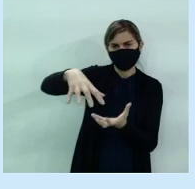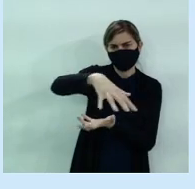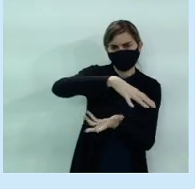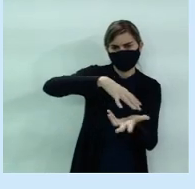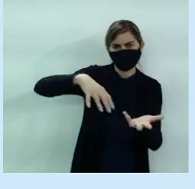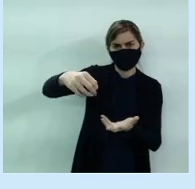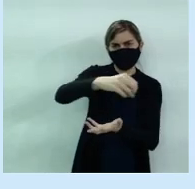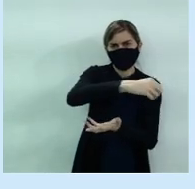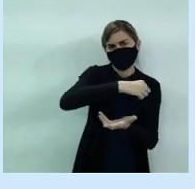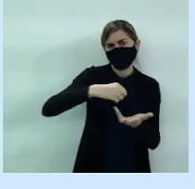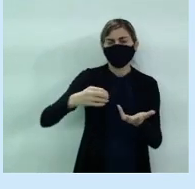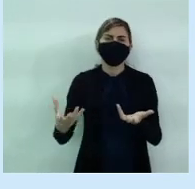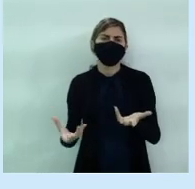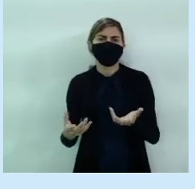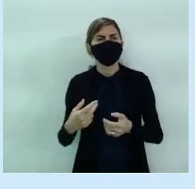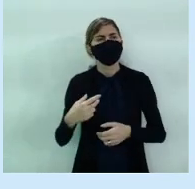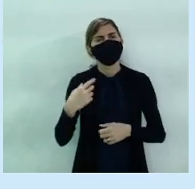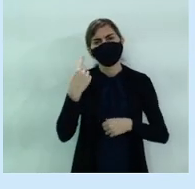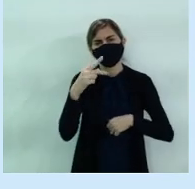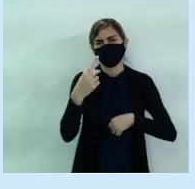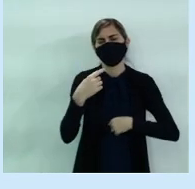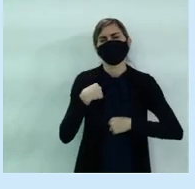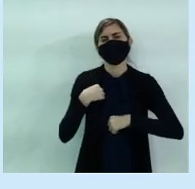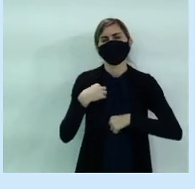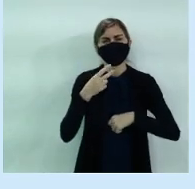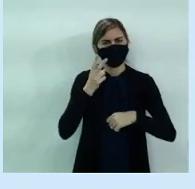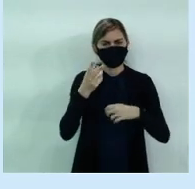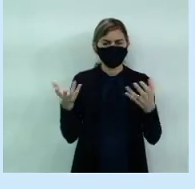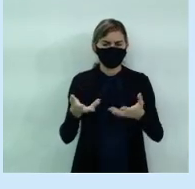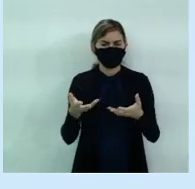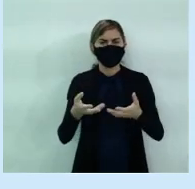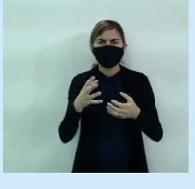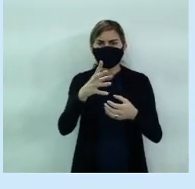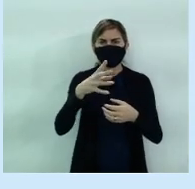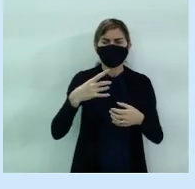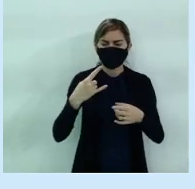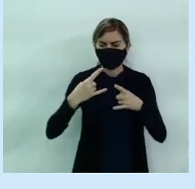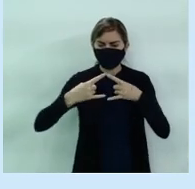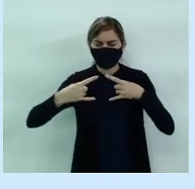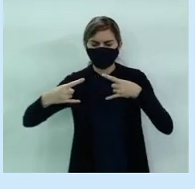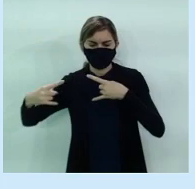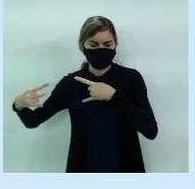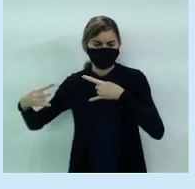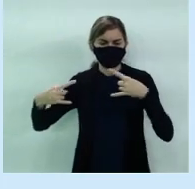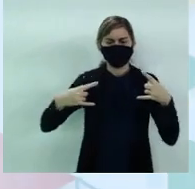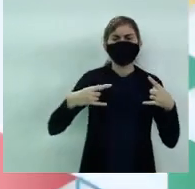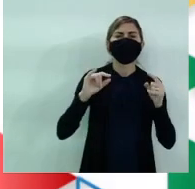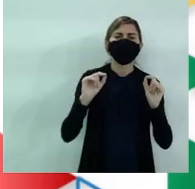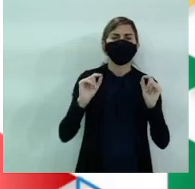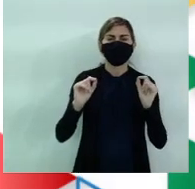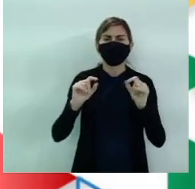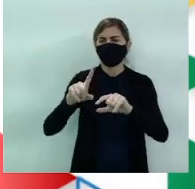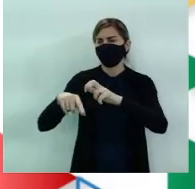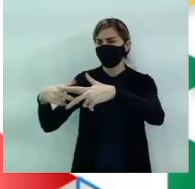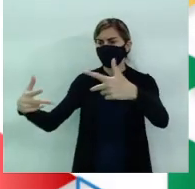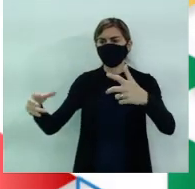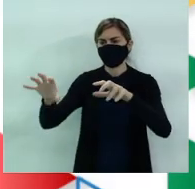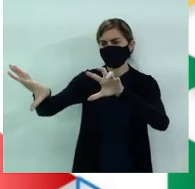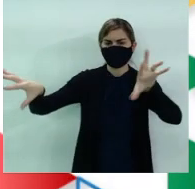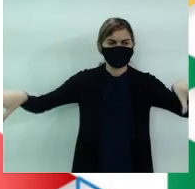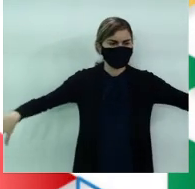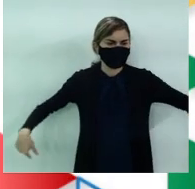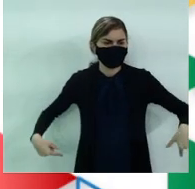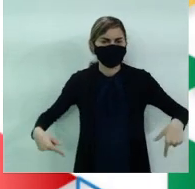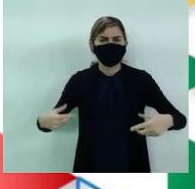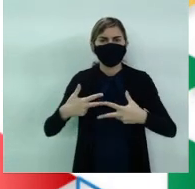Então, nesse exato momento, você está sendo atraído por todos os seus objetos ao redor.